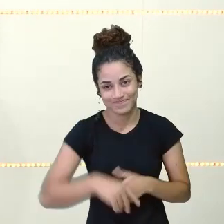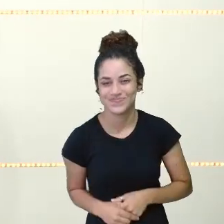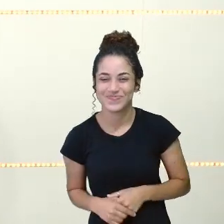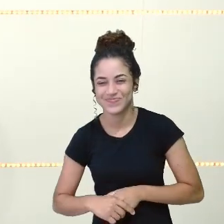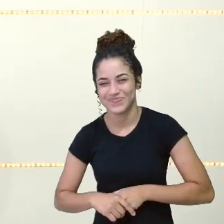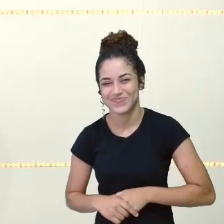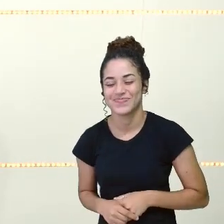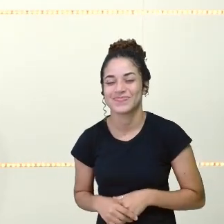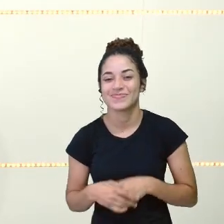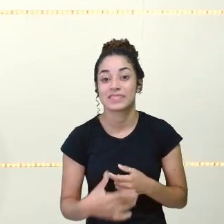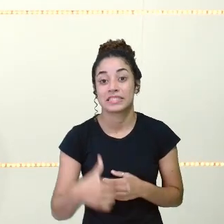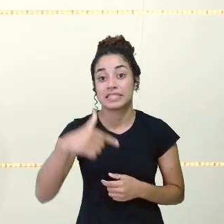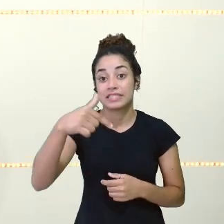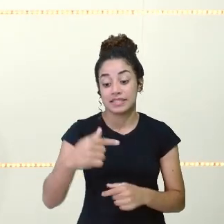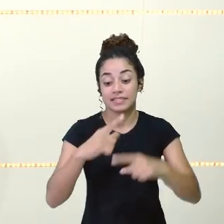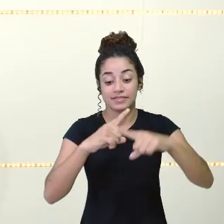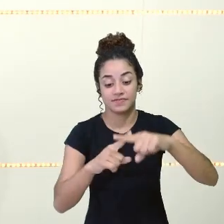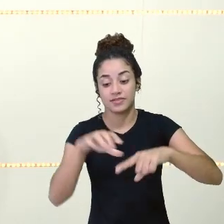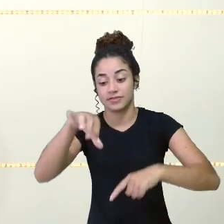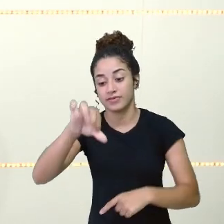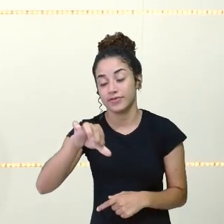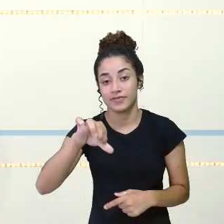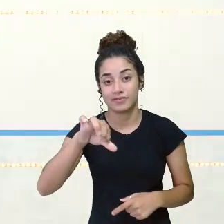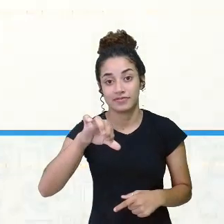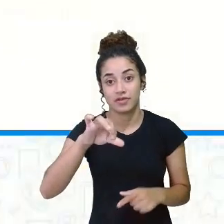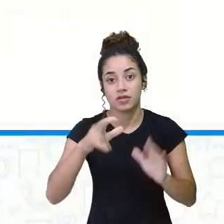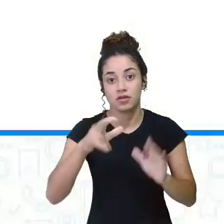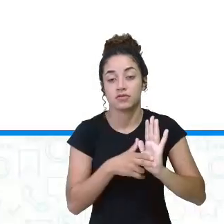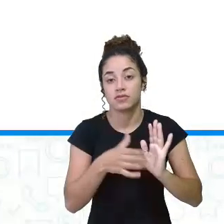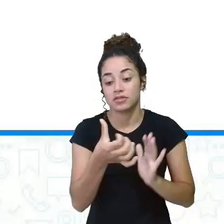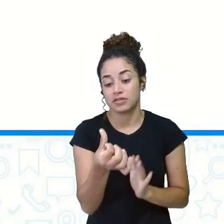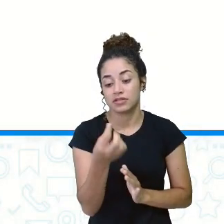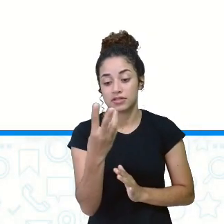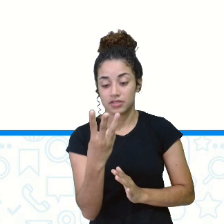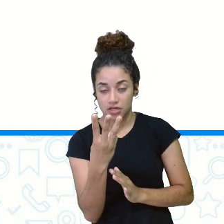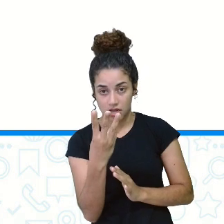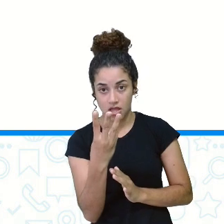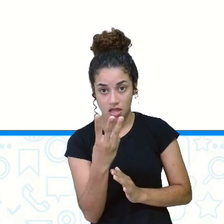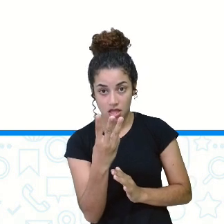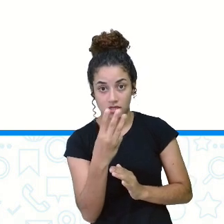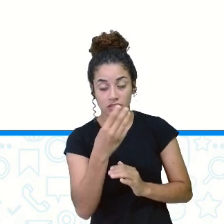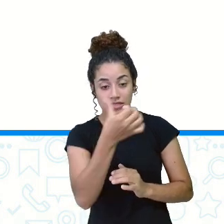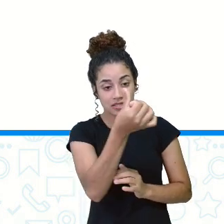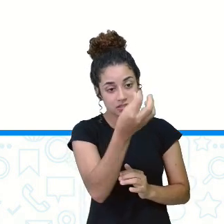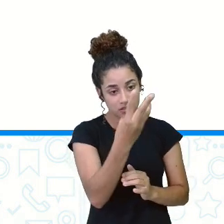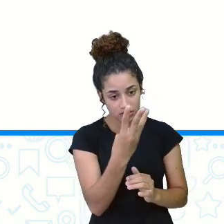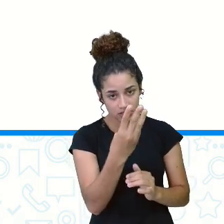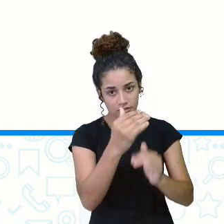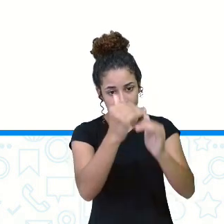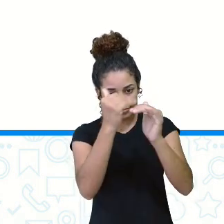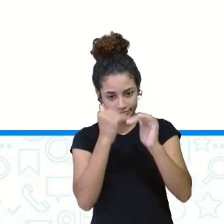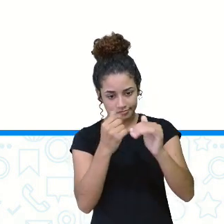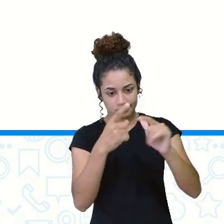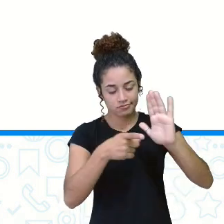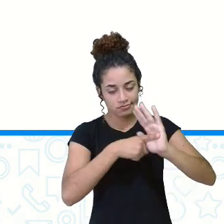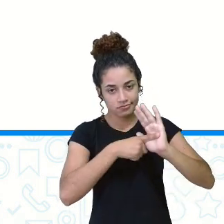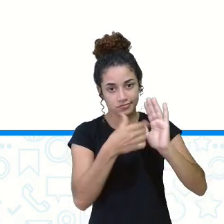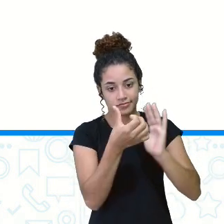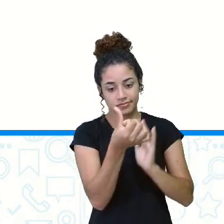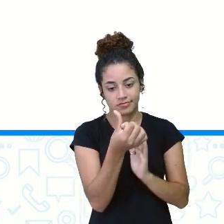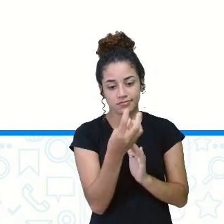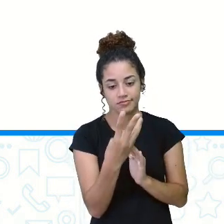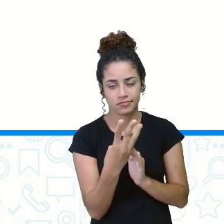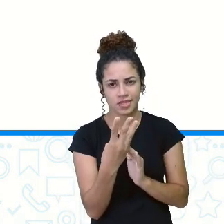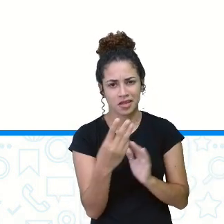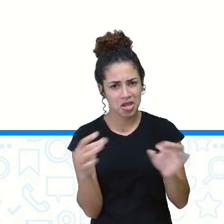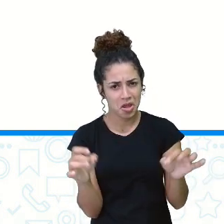Então, 7 vezes 9, 63, menos aquele 63, 0. Acabou a conta? Não,